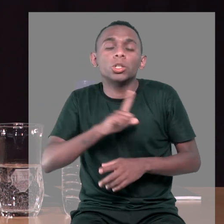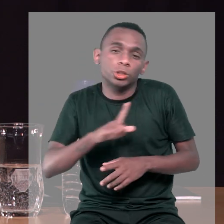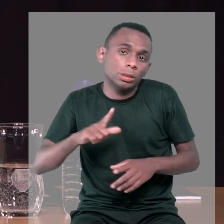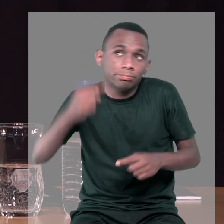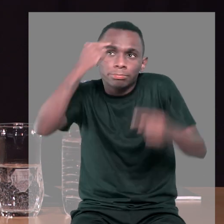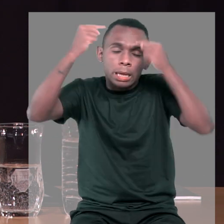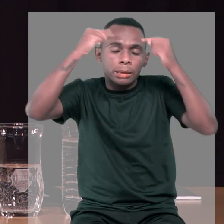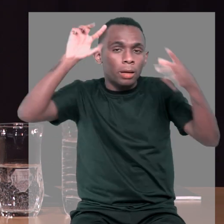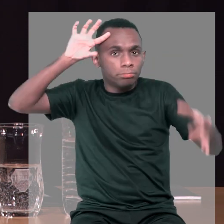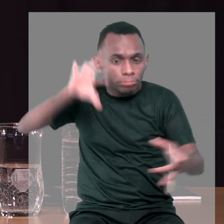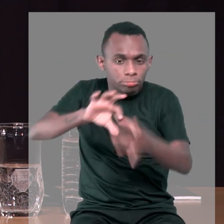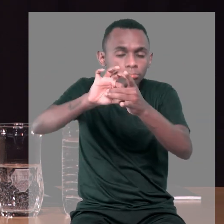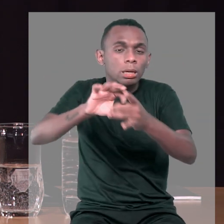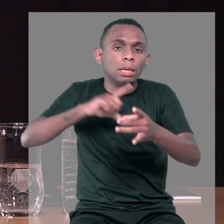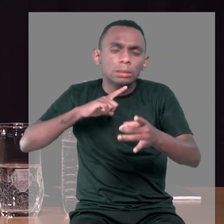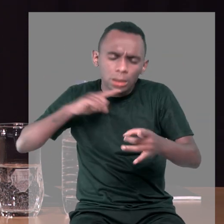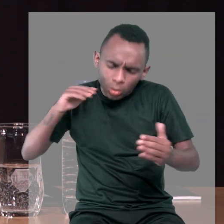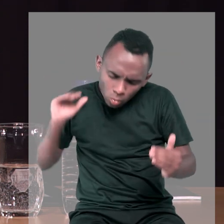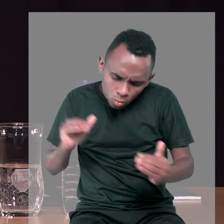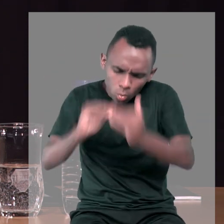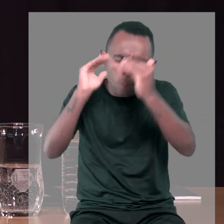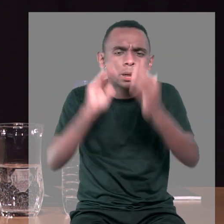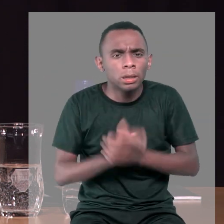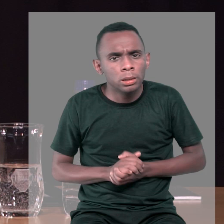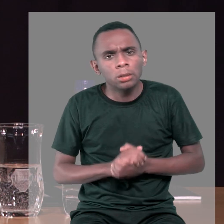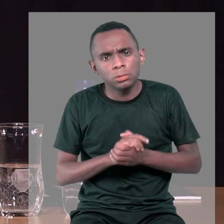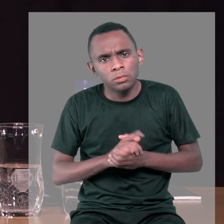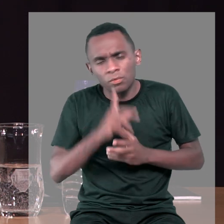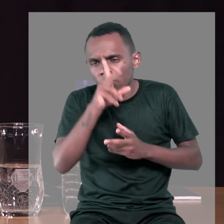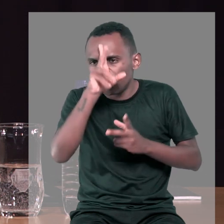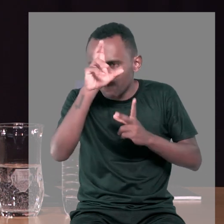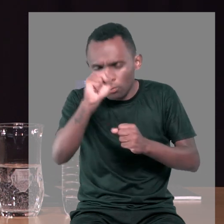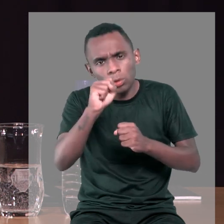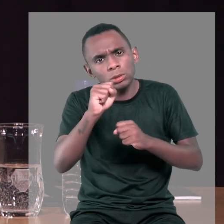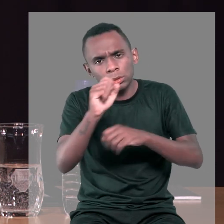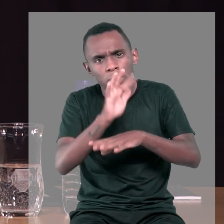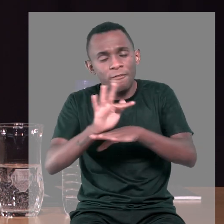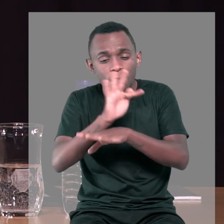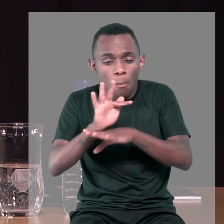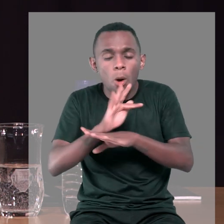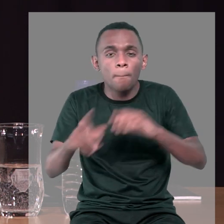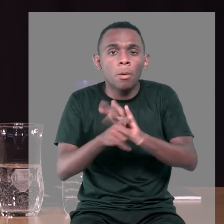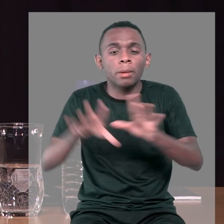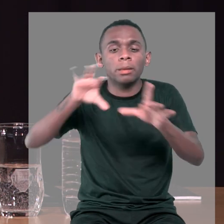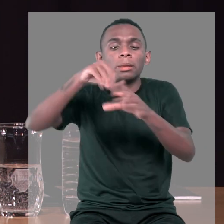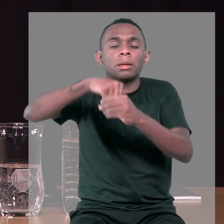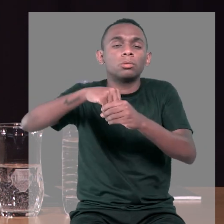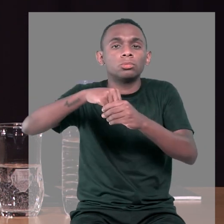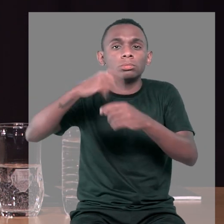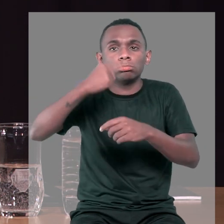lógica é pensamento mecânico, não é? Mecanizado. Não é? O pensamento está